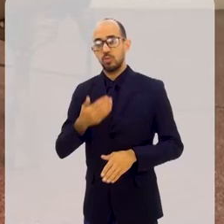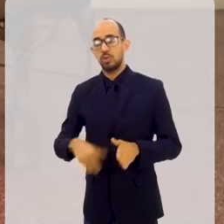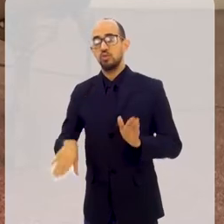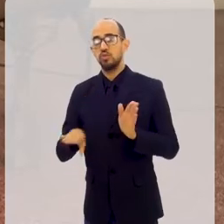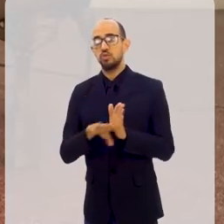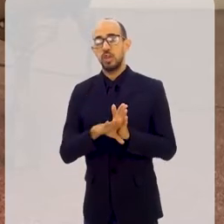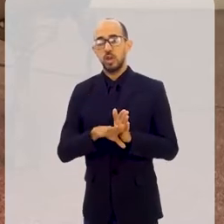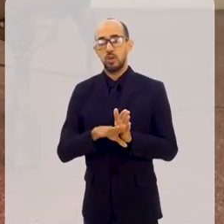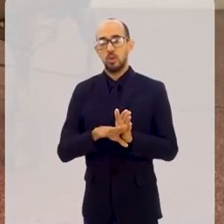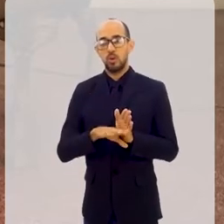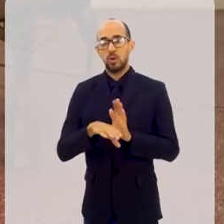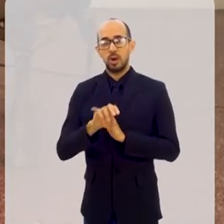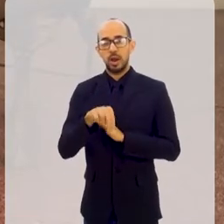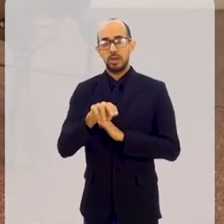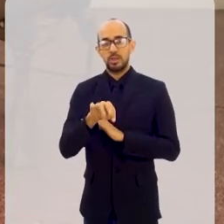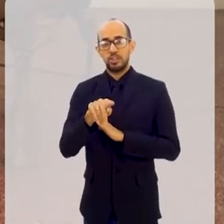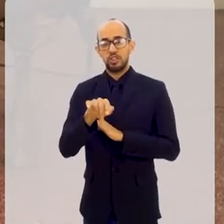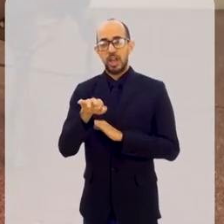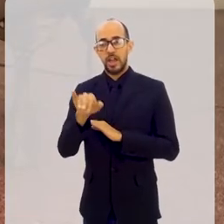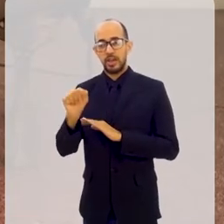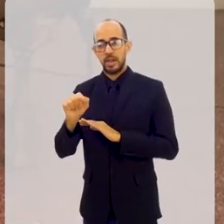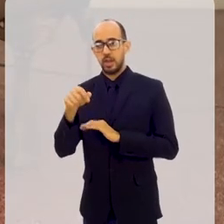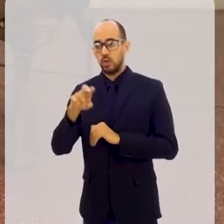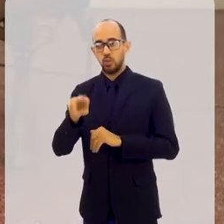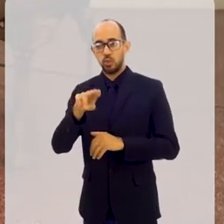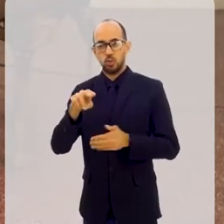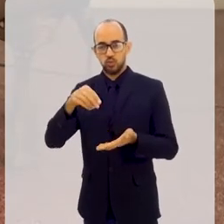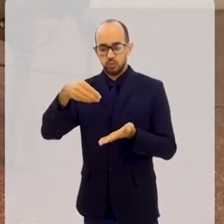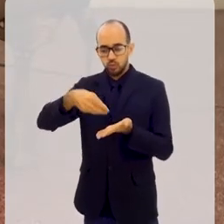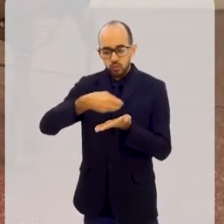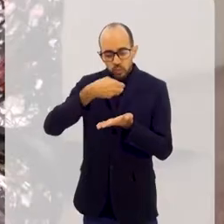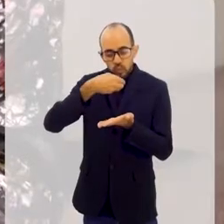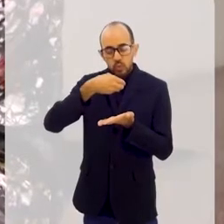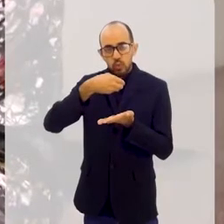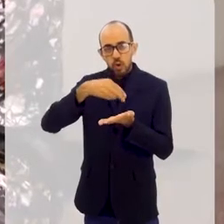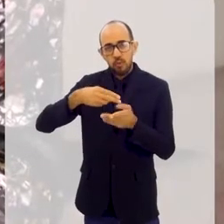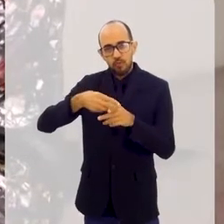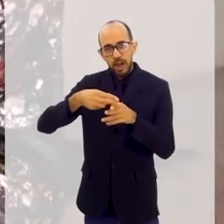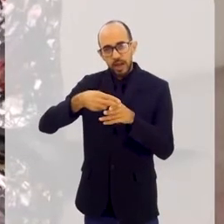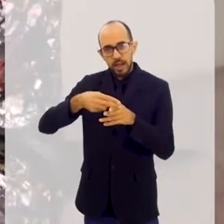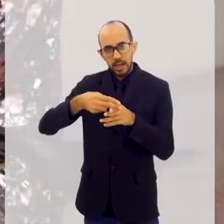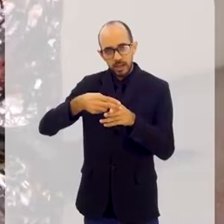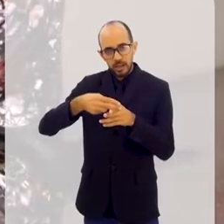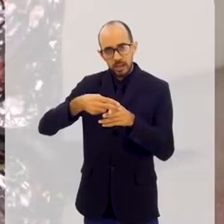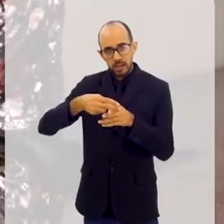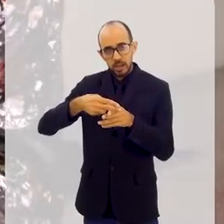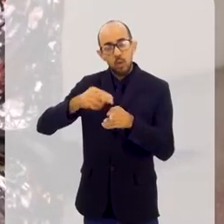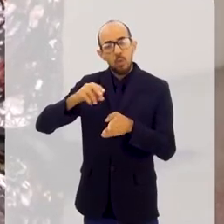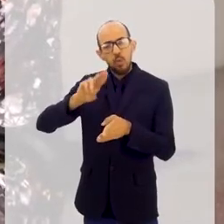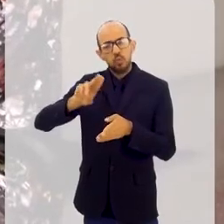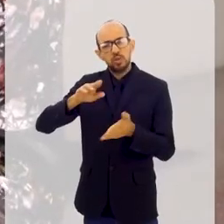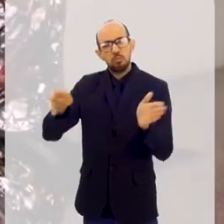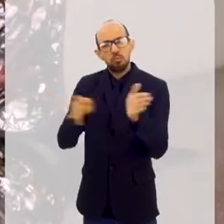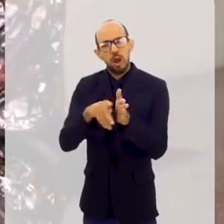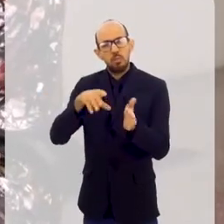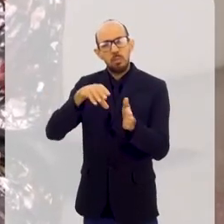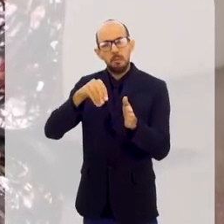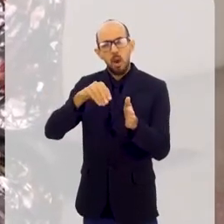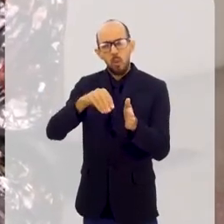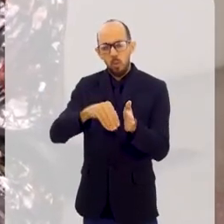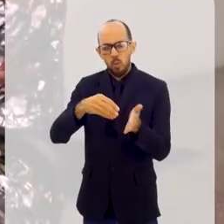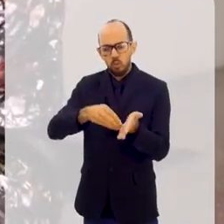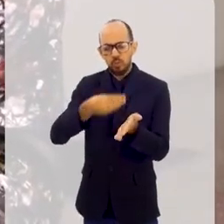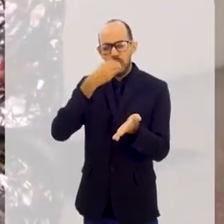eu não come com garfo nem com vaca vaca eu gosto de meter a mão mas para muita gente fazer isso aqui é